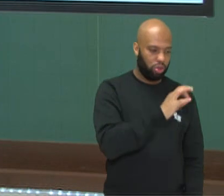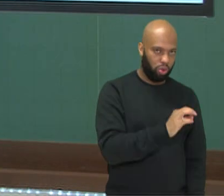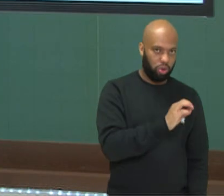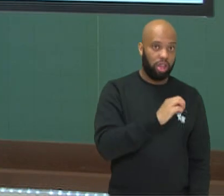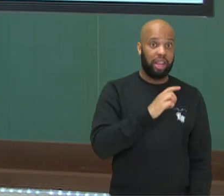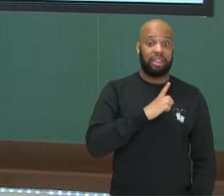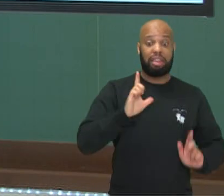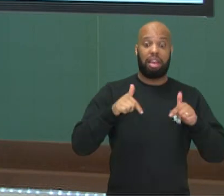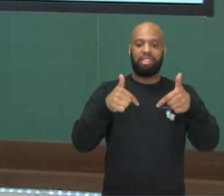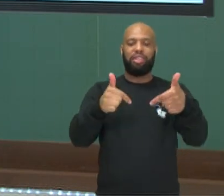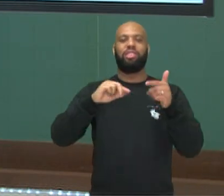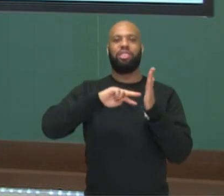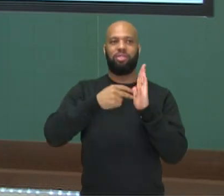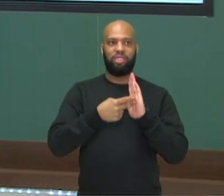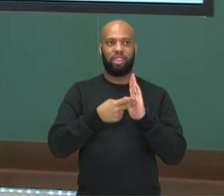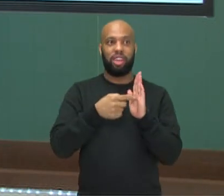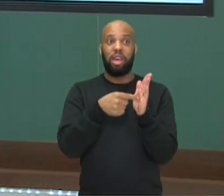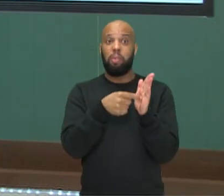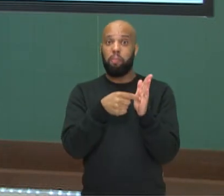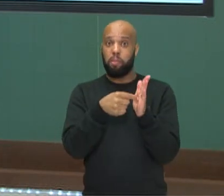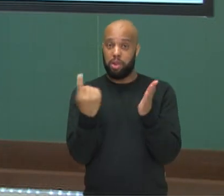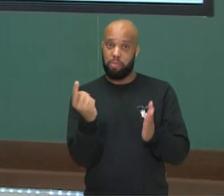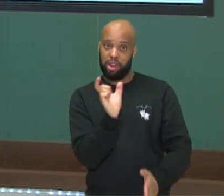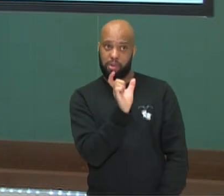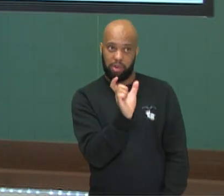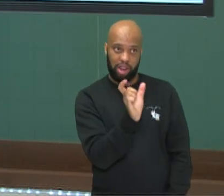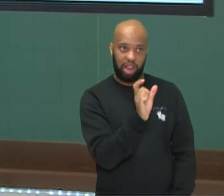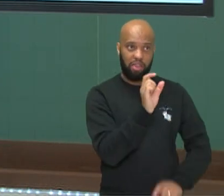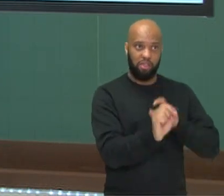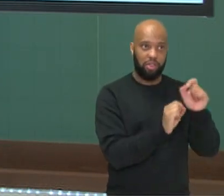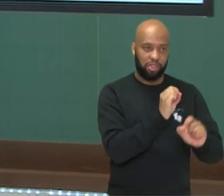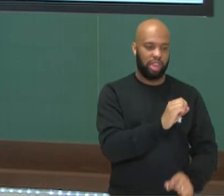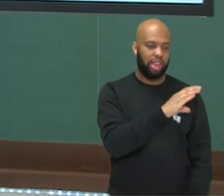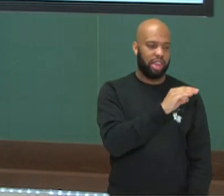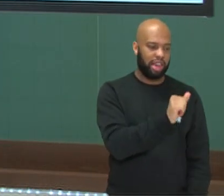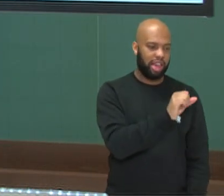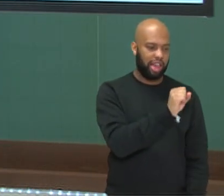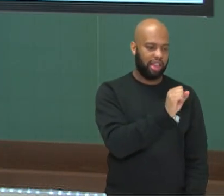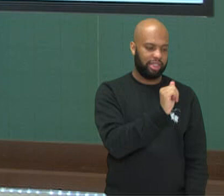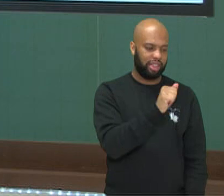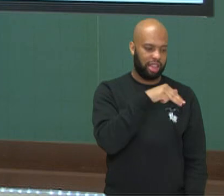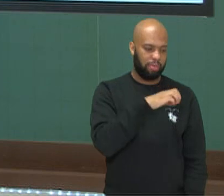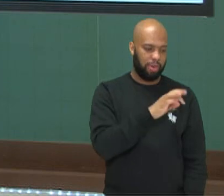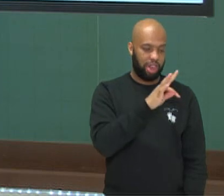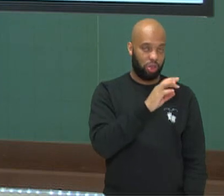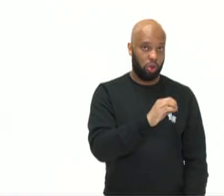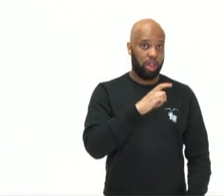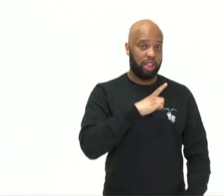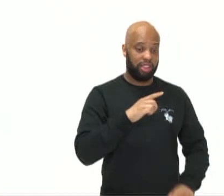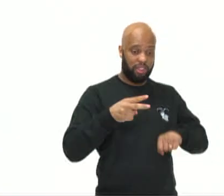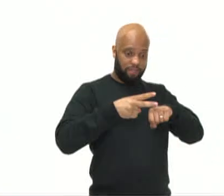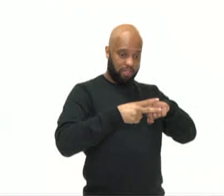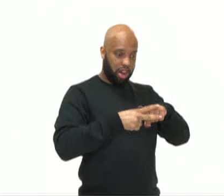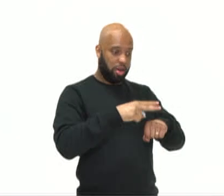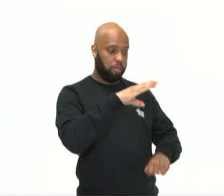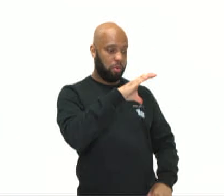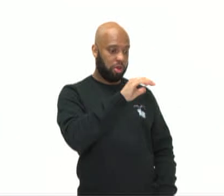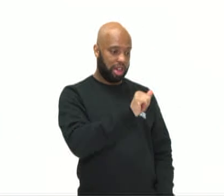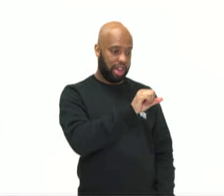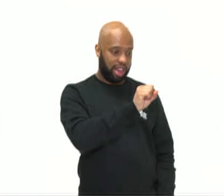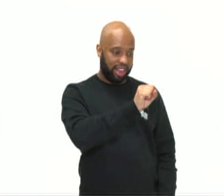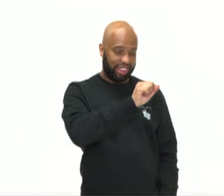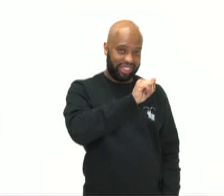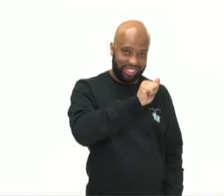palavra, casamento, da ação do verbo casar. E estacionamento vem do verbo estacionar, mas